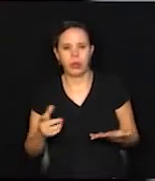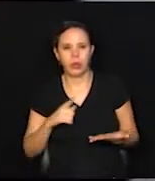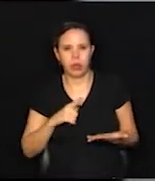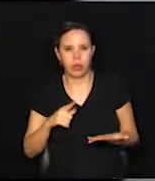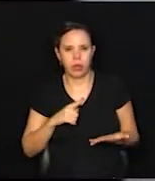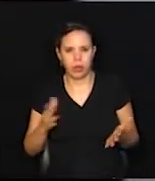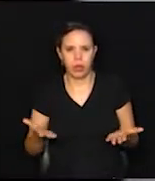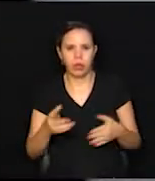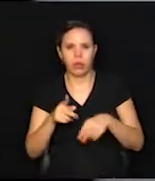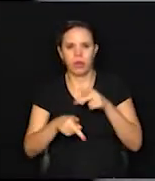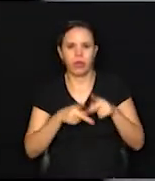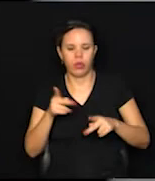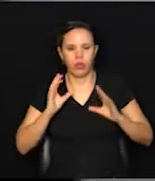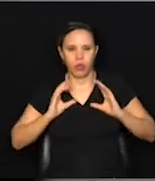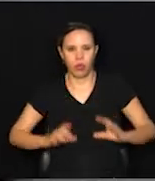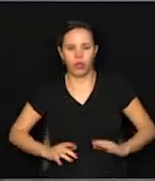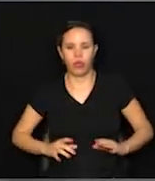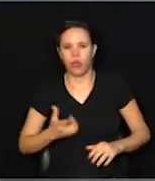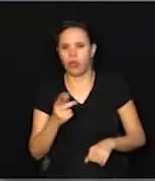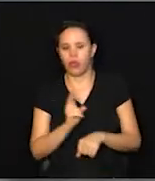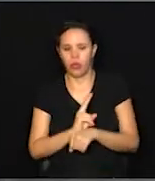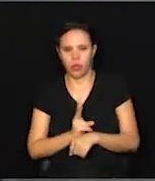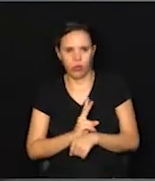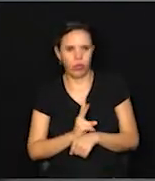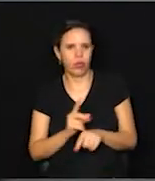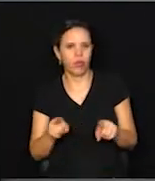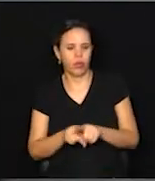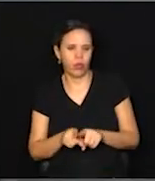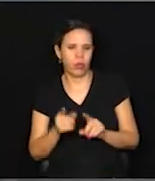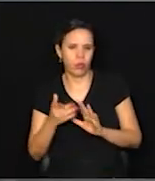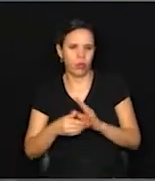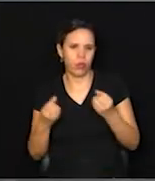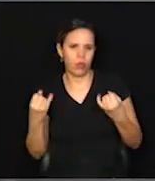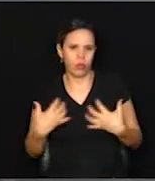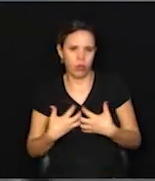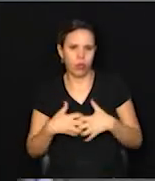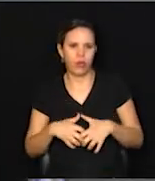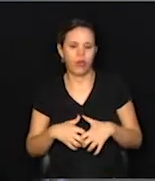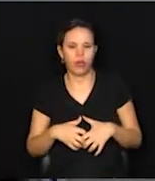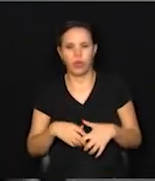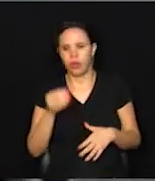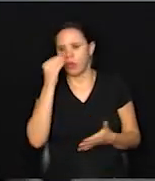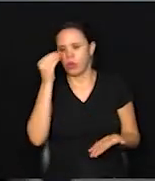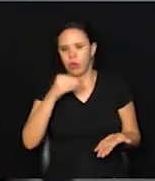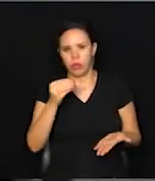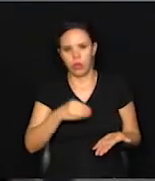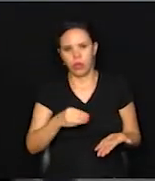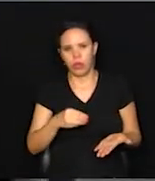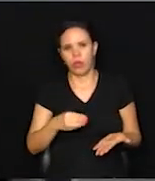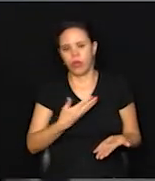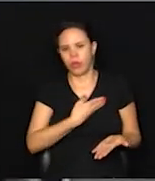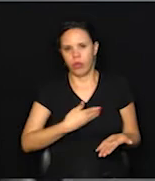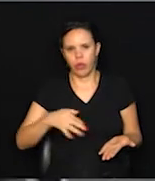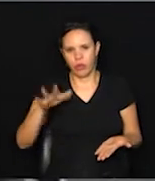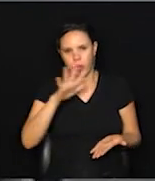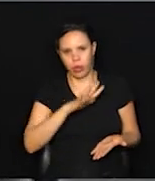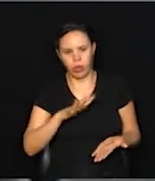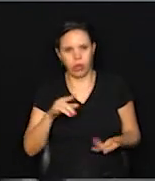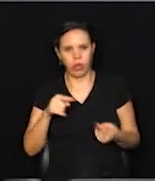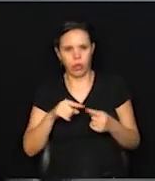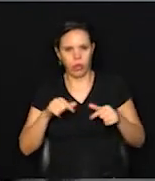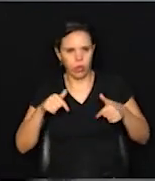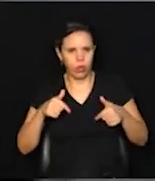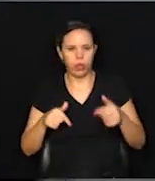as pessoas para um comportamento inseguro e por outro lado tem justificado a negligência, principalmente do governo federal, no sentido de